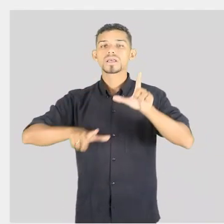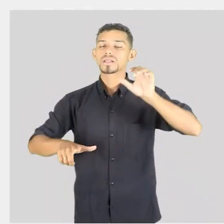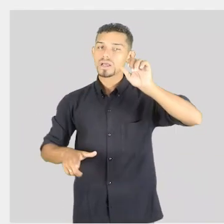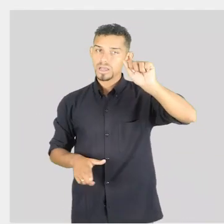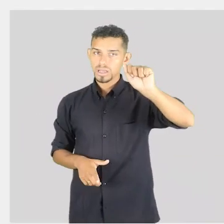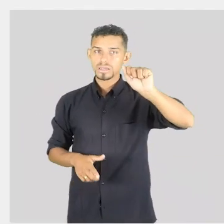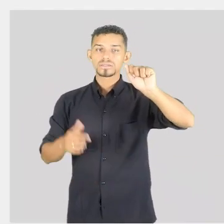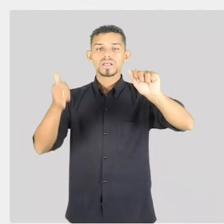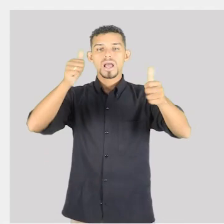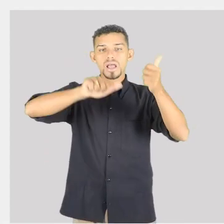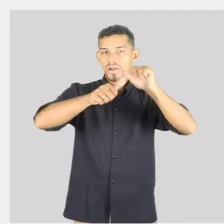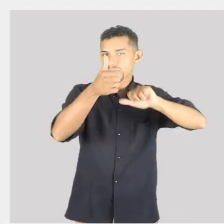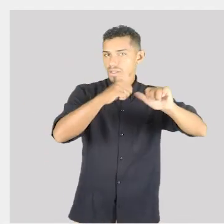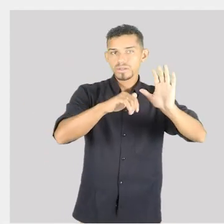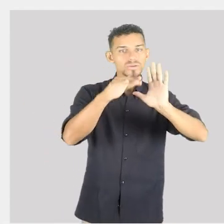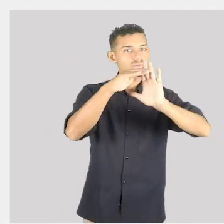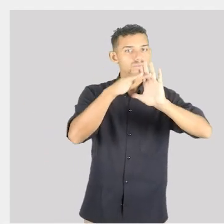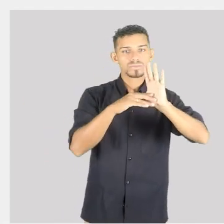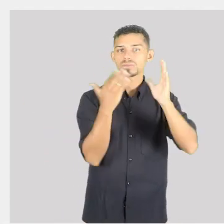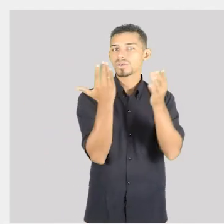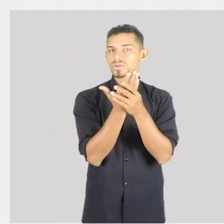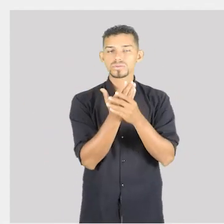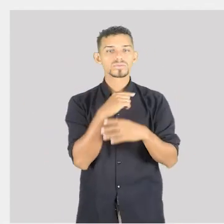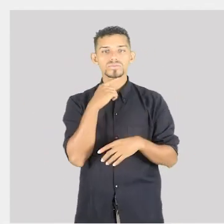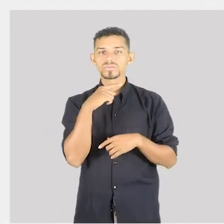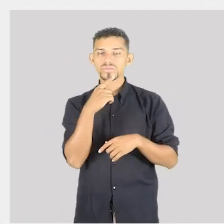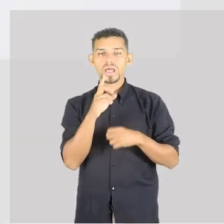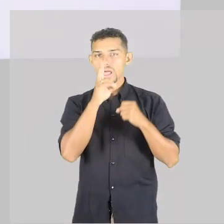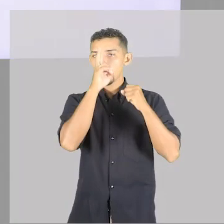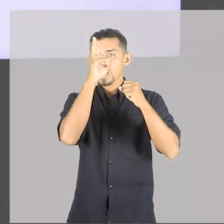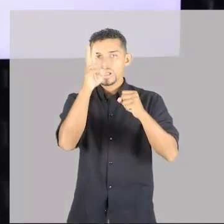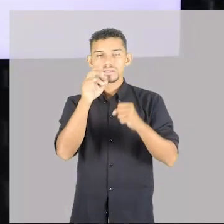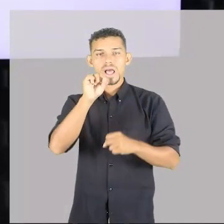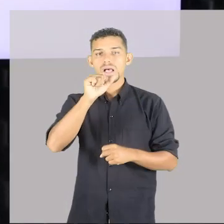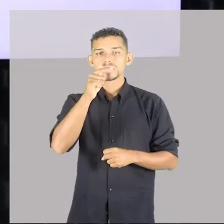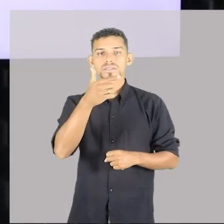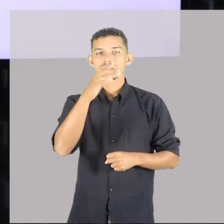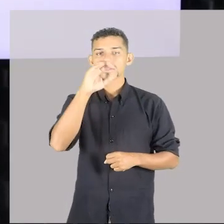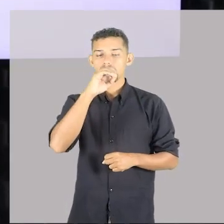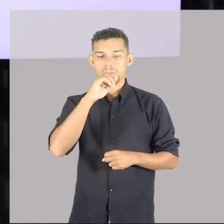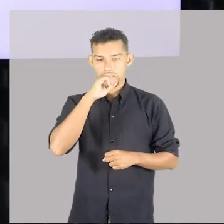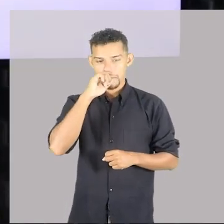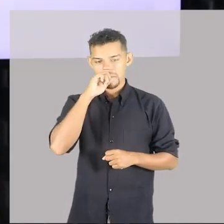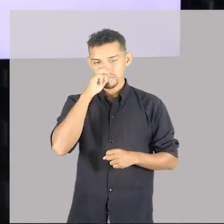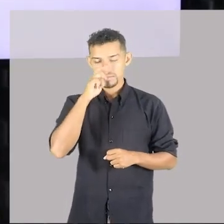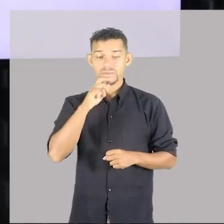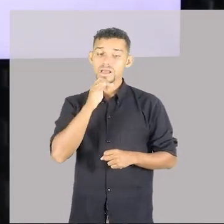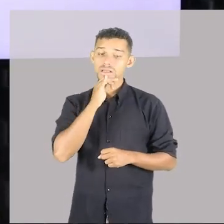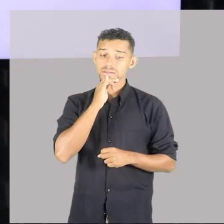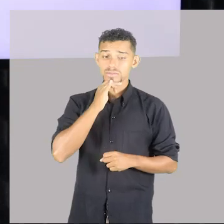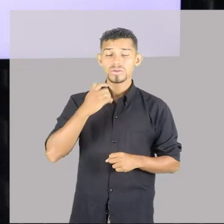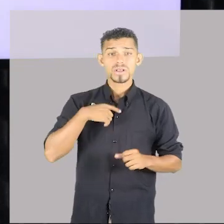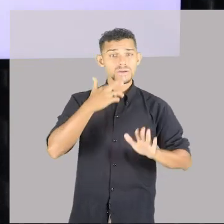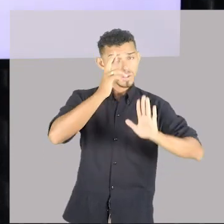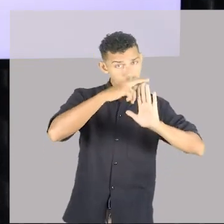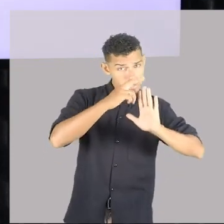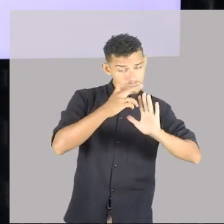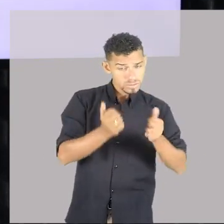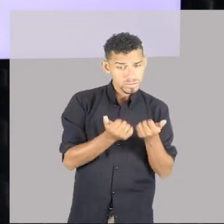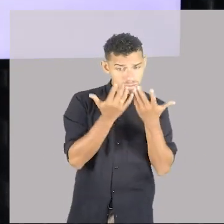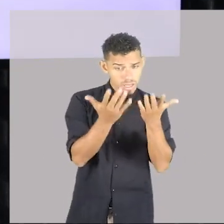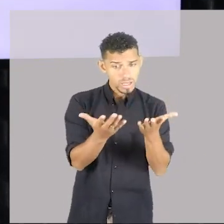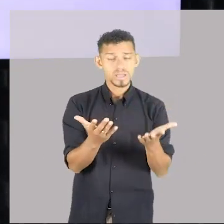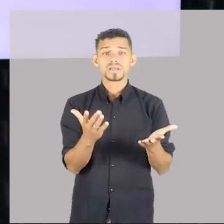da revisão do processo não poderá resultar agravamento da sanção. Ou seja, você interpôs um recurso,